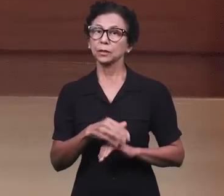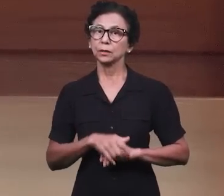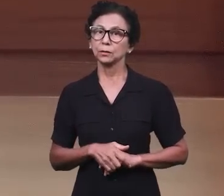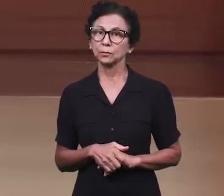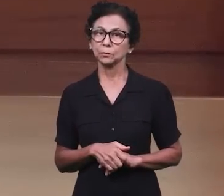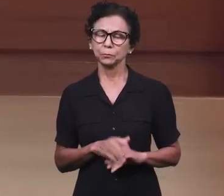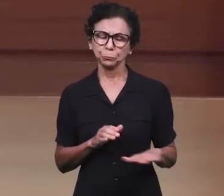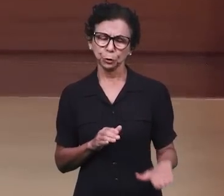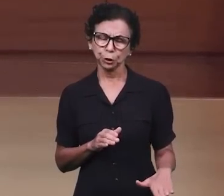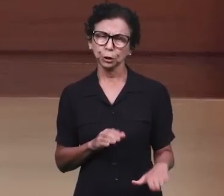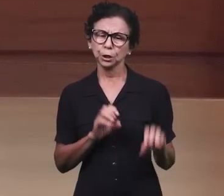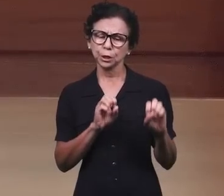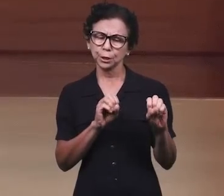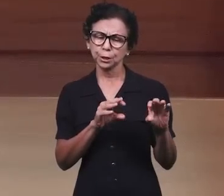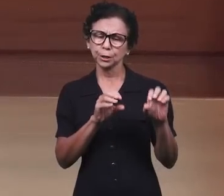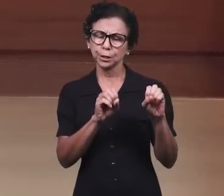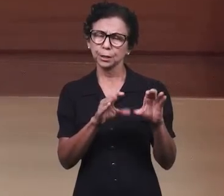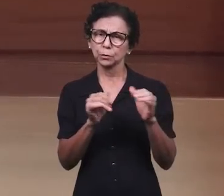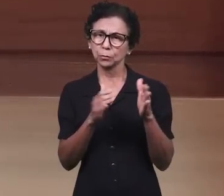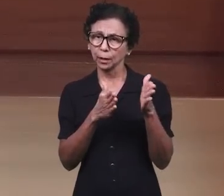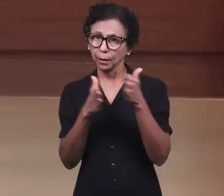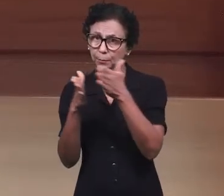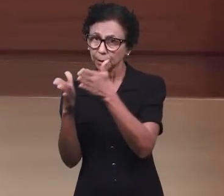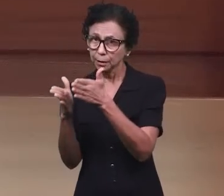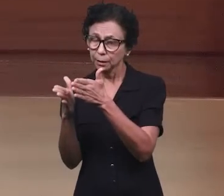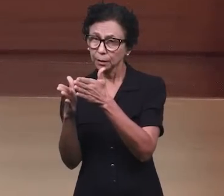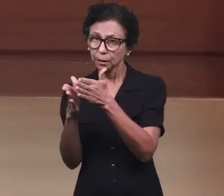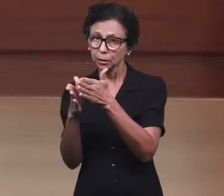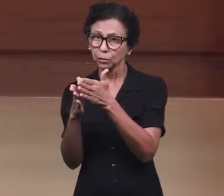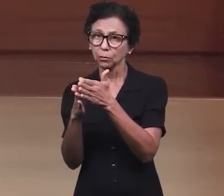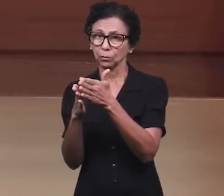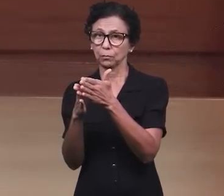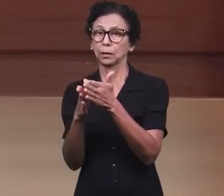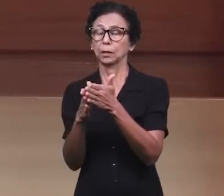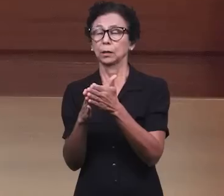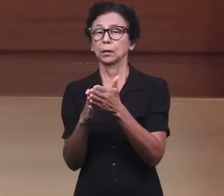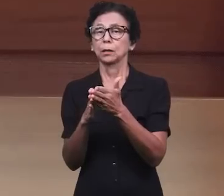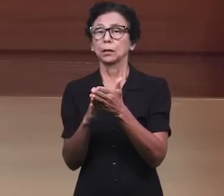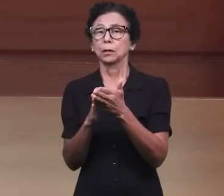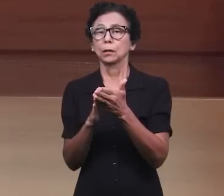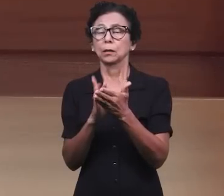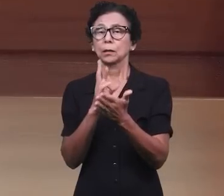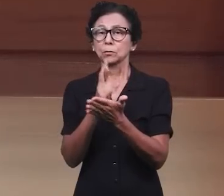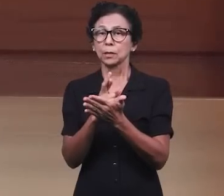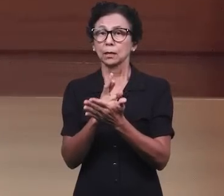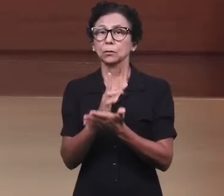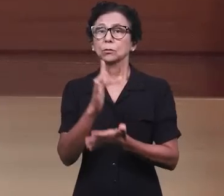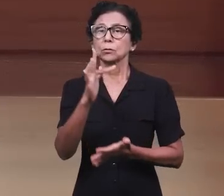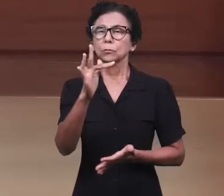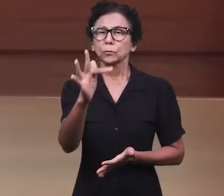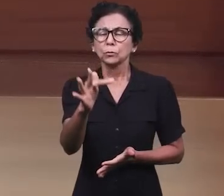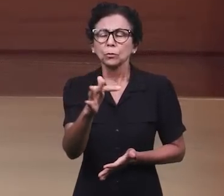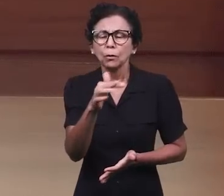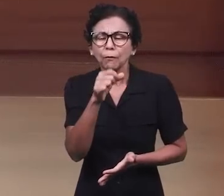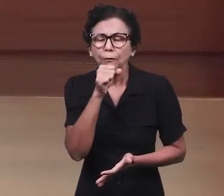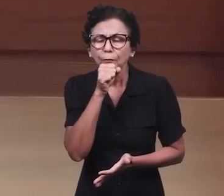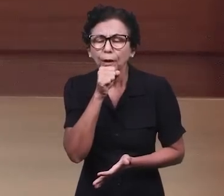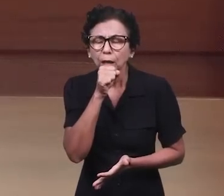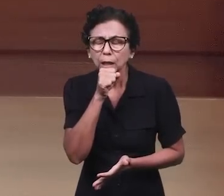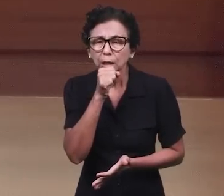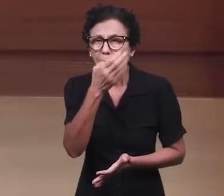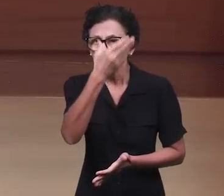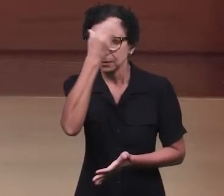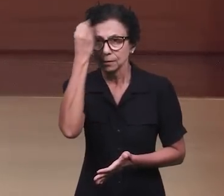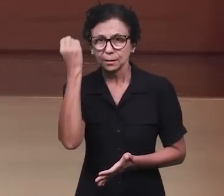até quando envelhecer não se desviará dele. Já foi colocado muito bem aqui pelo pastor Luiz sobre a questão da